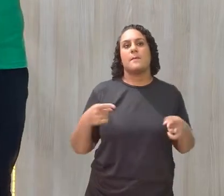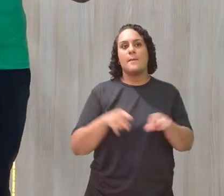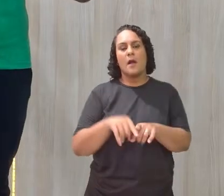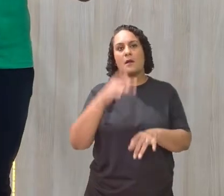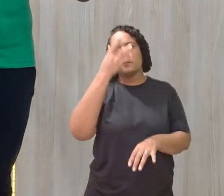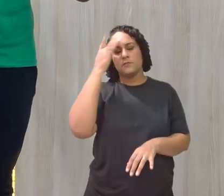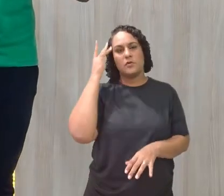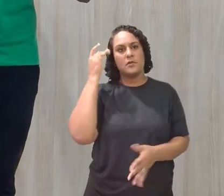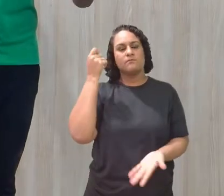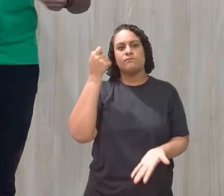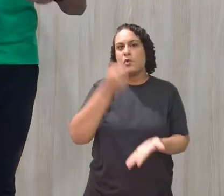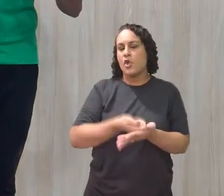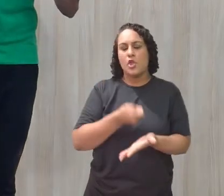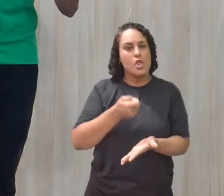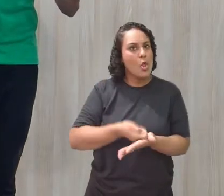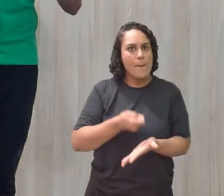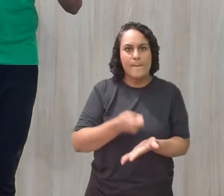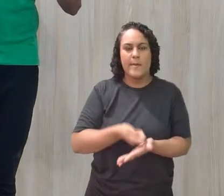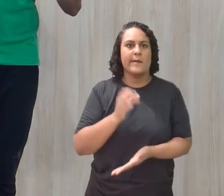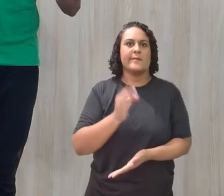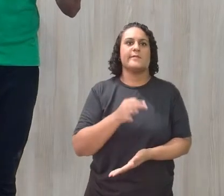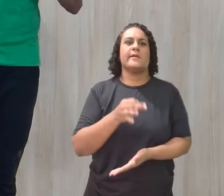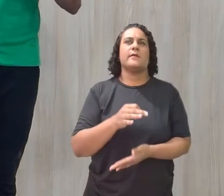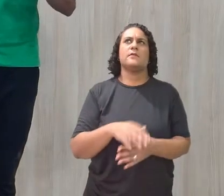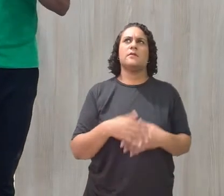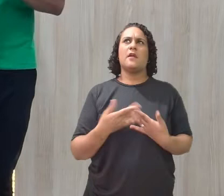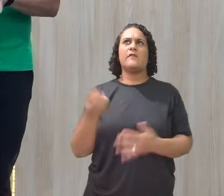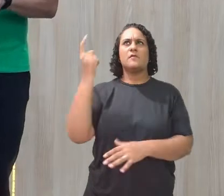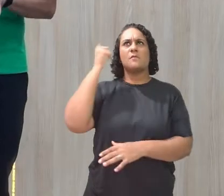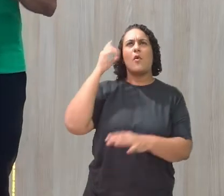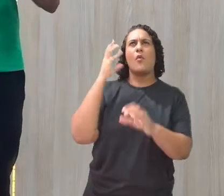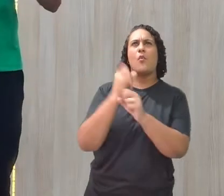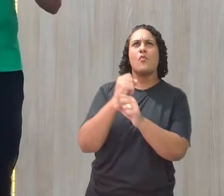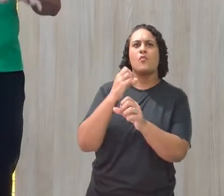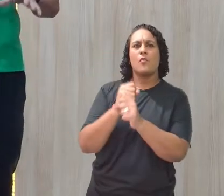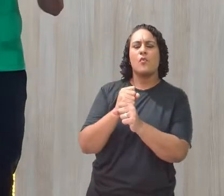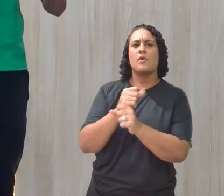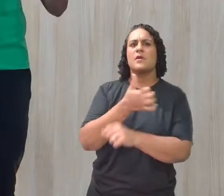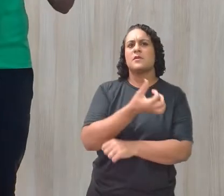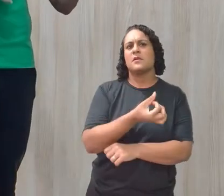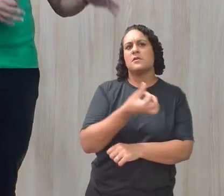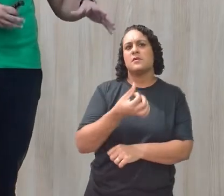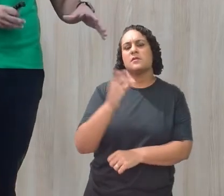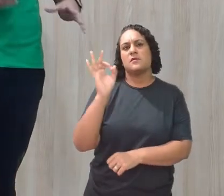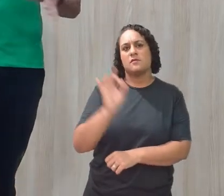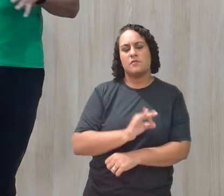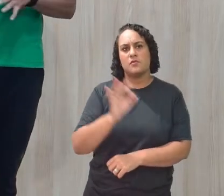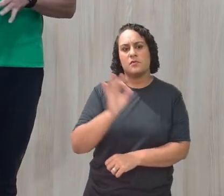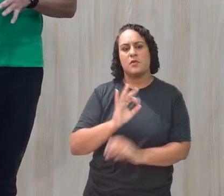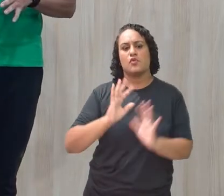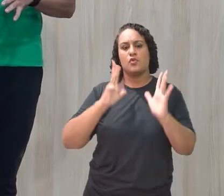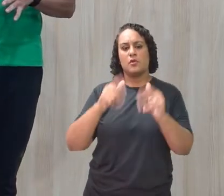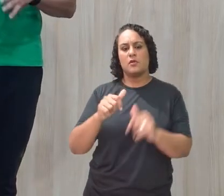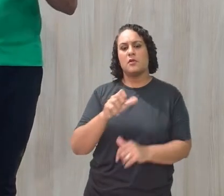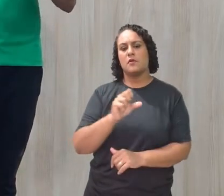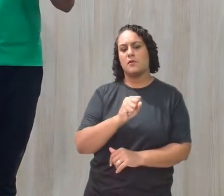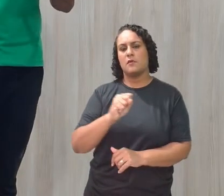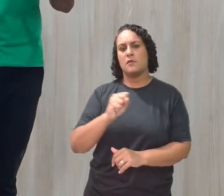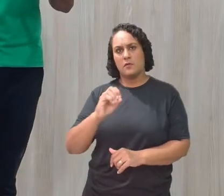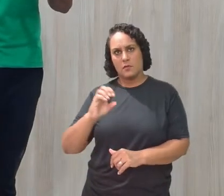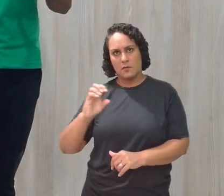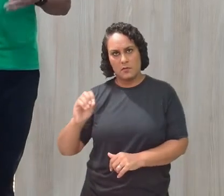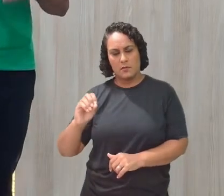está inadimplente? Então, você pensaria, opa, vou calcular agora 66% de 800. Mas